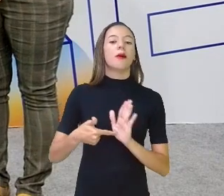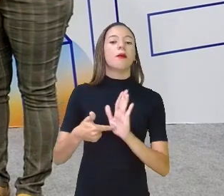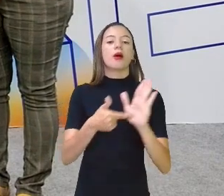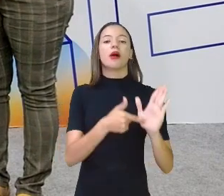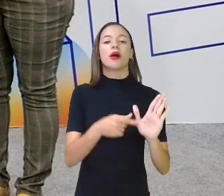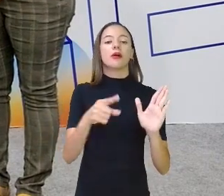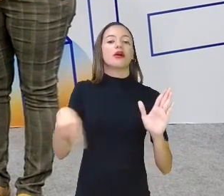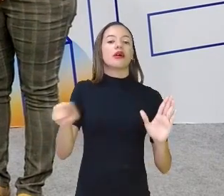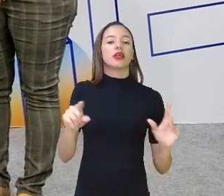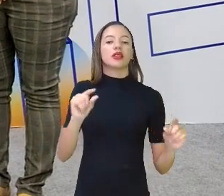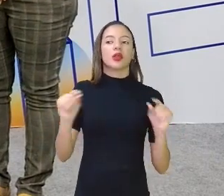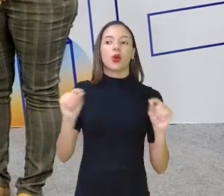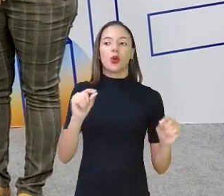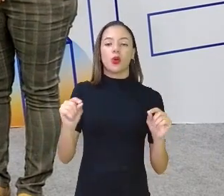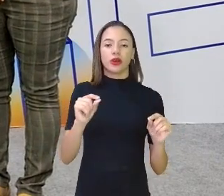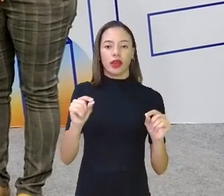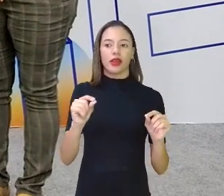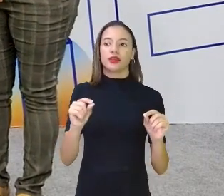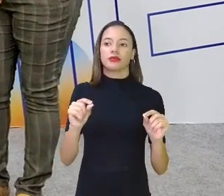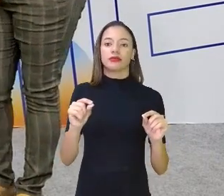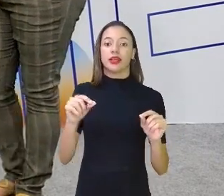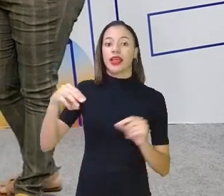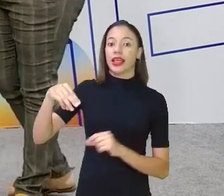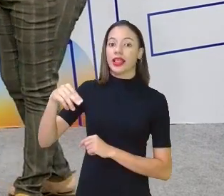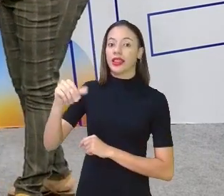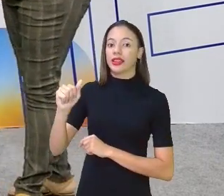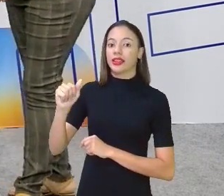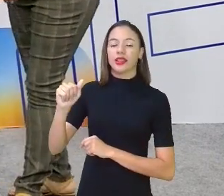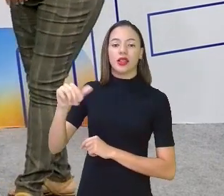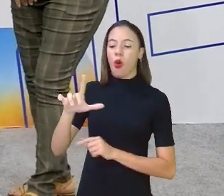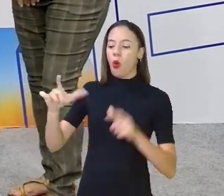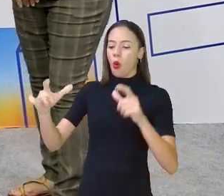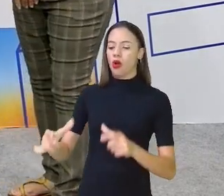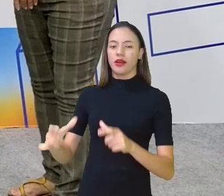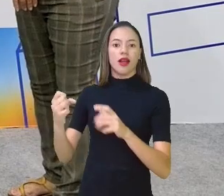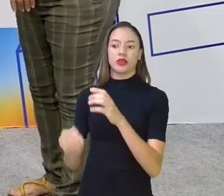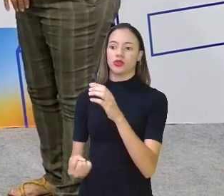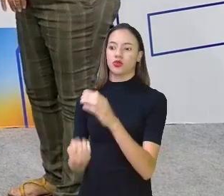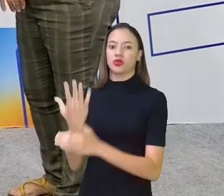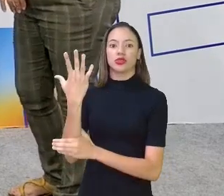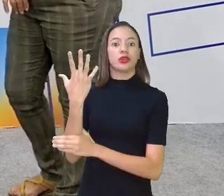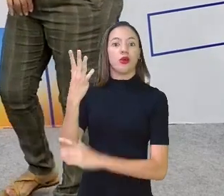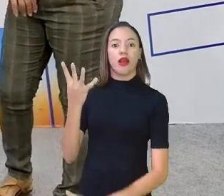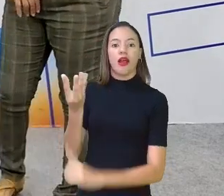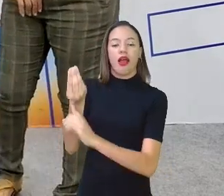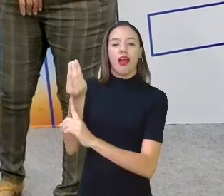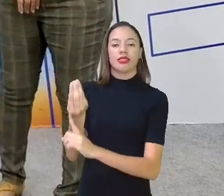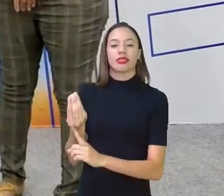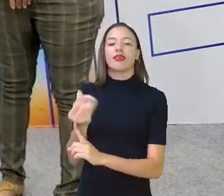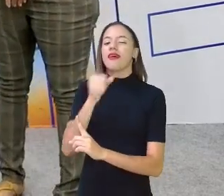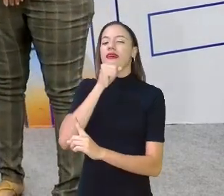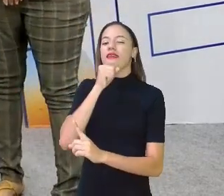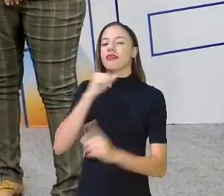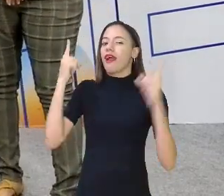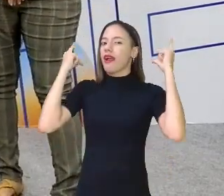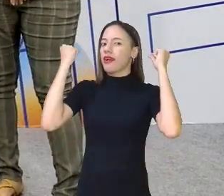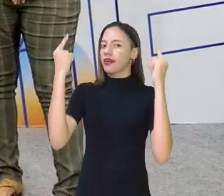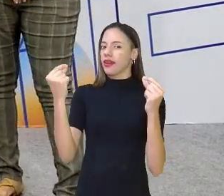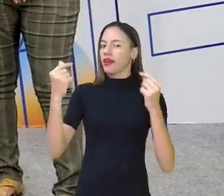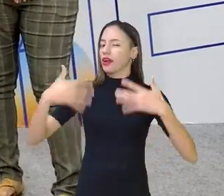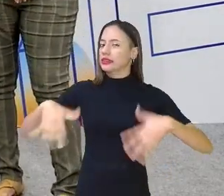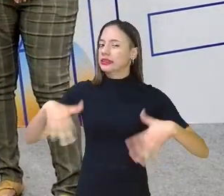gente o nascedouro da arte grega antiga.